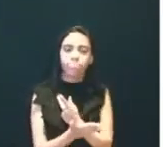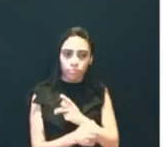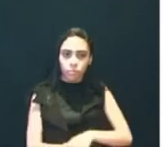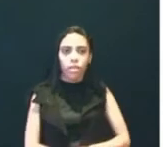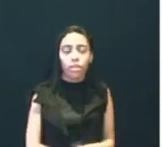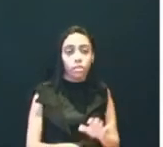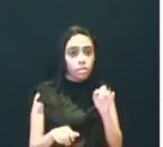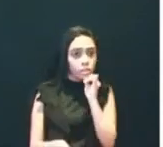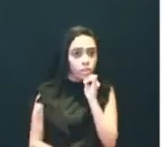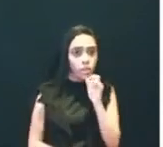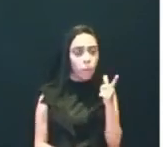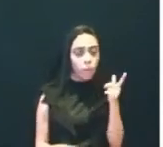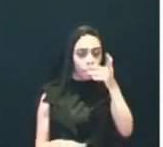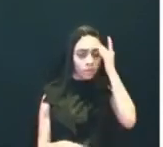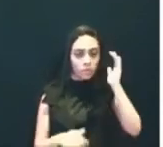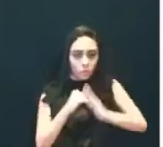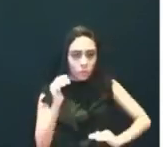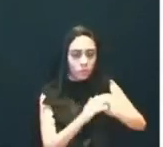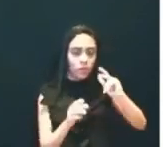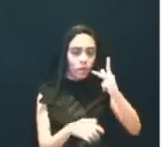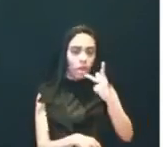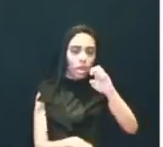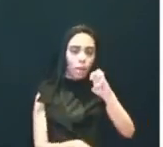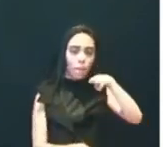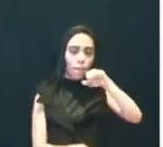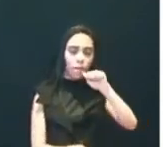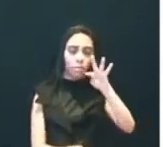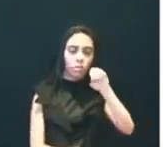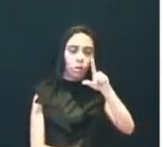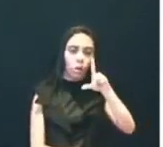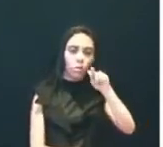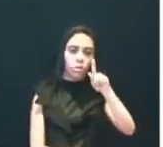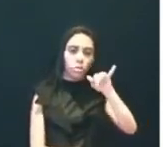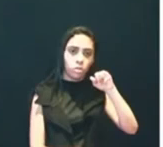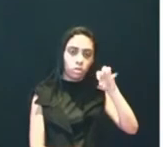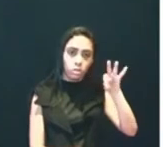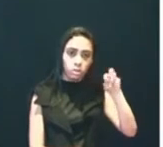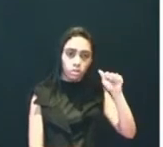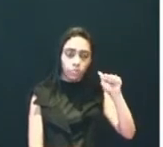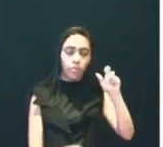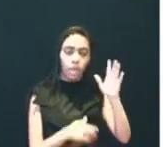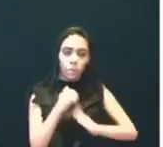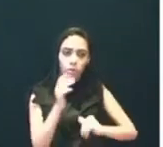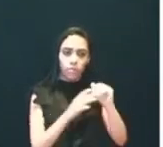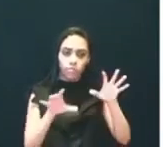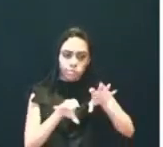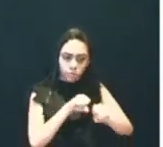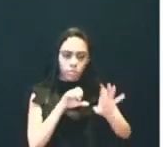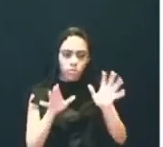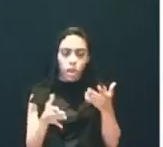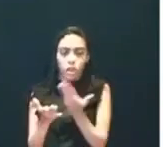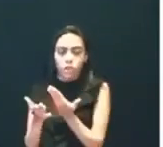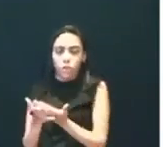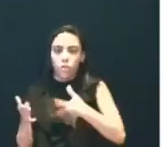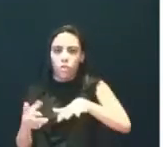pode dizer que o hematologista, que, como eu, que formou há mais de 20 anos, quando ele estudou leucemia mieloide aguda,